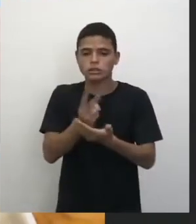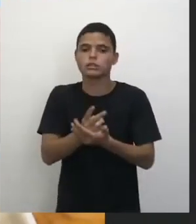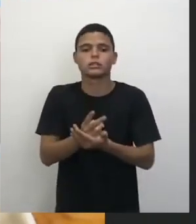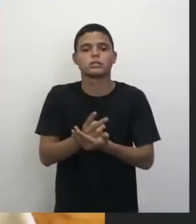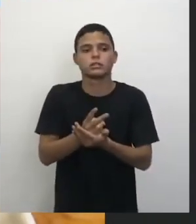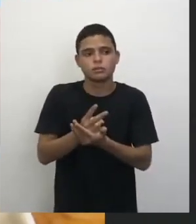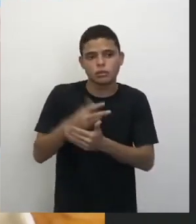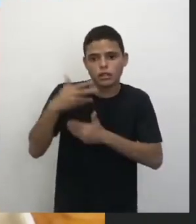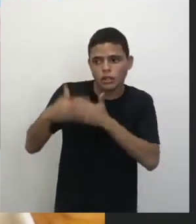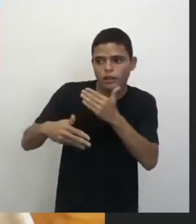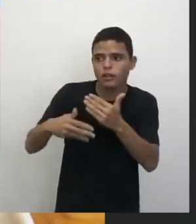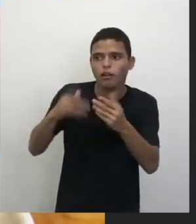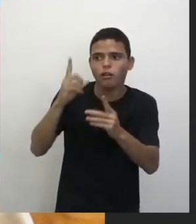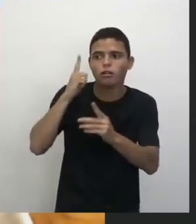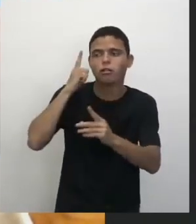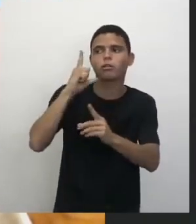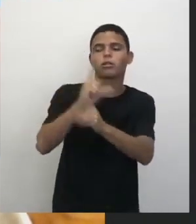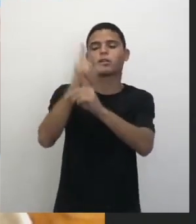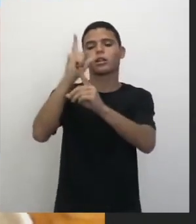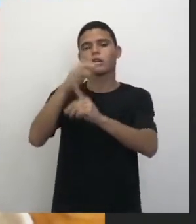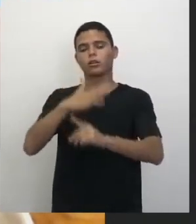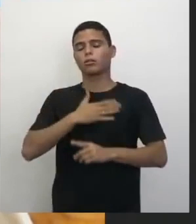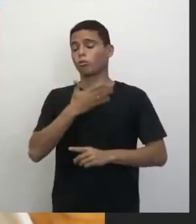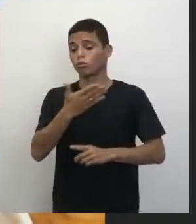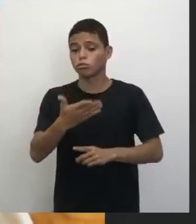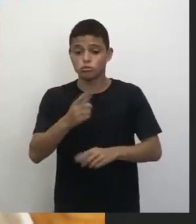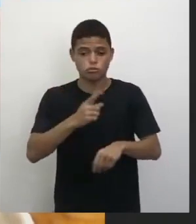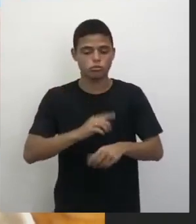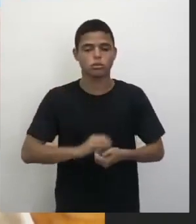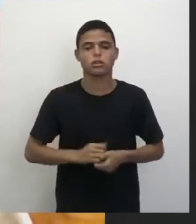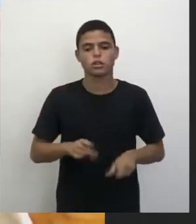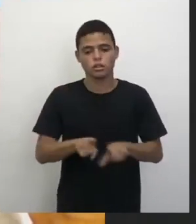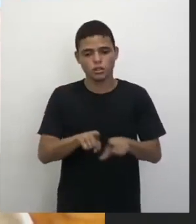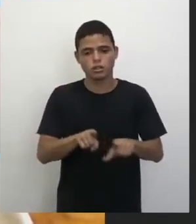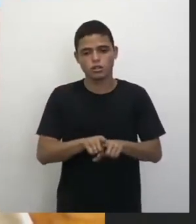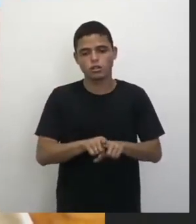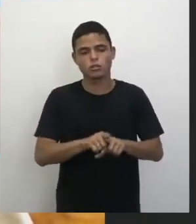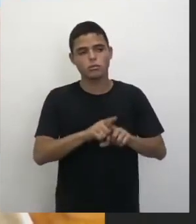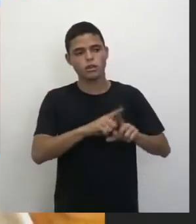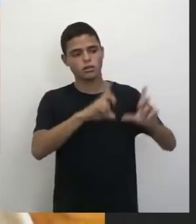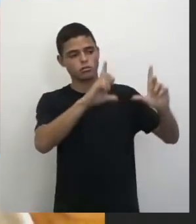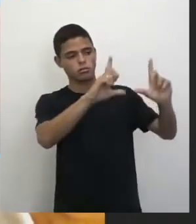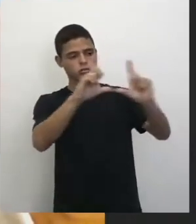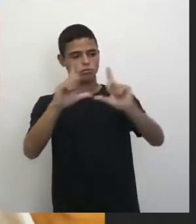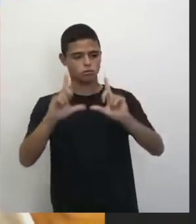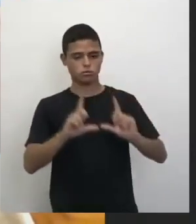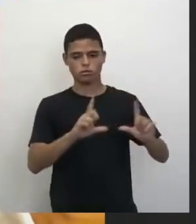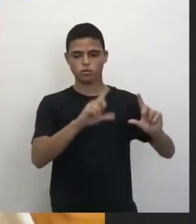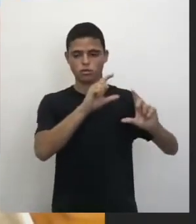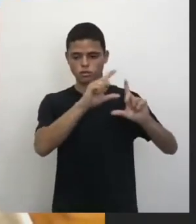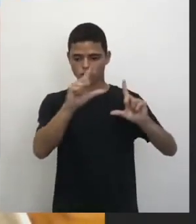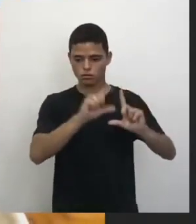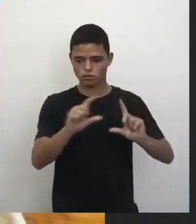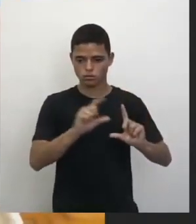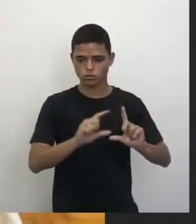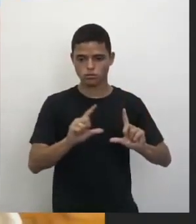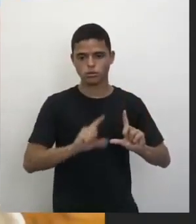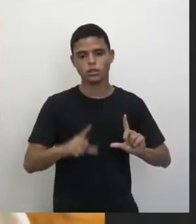meio que por acaso, né? Eu acho que é mais a cara do quadrinho brasileiro, né? Tem essa viés de humor,